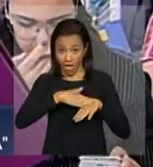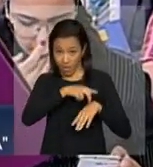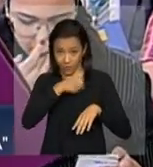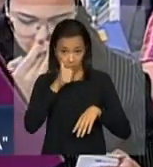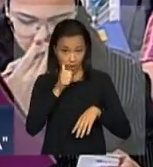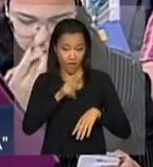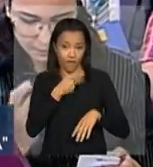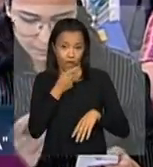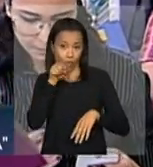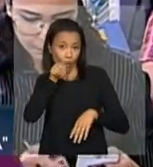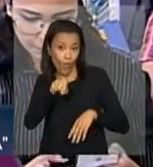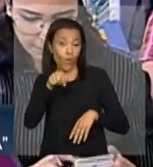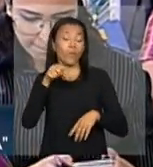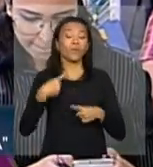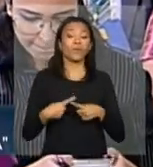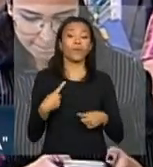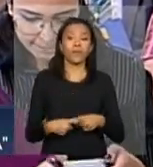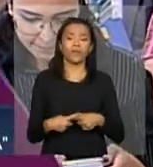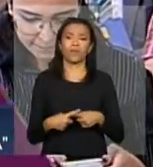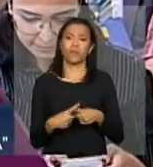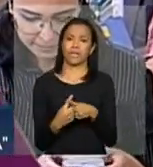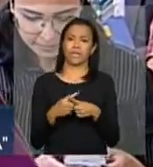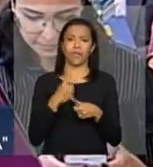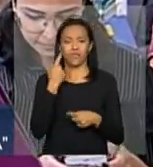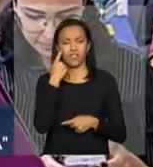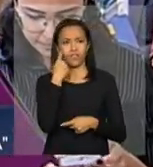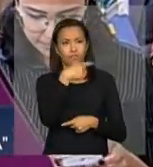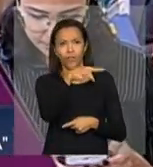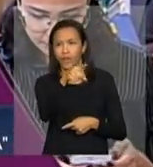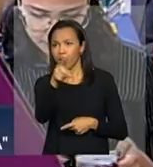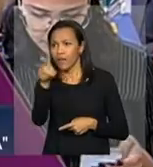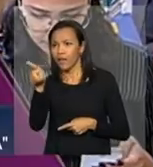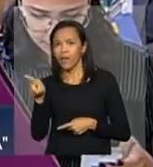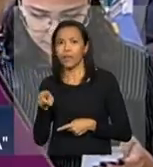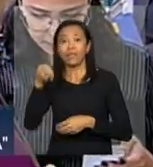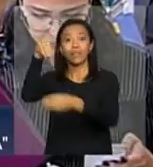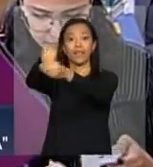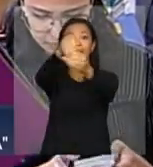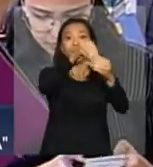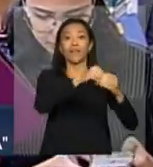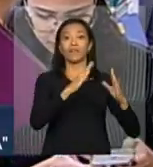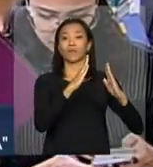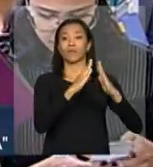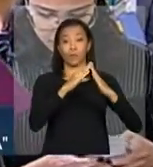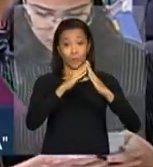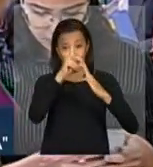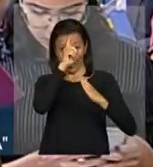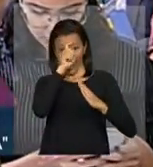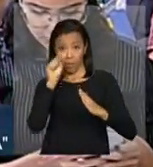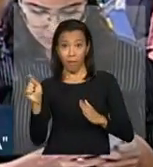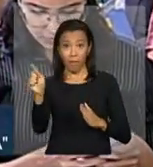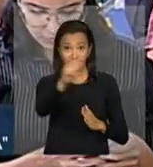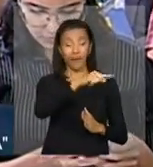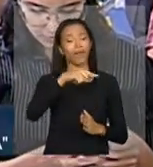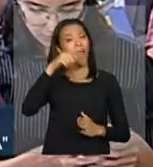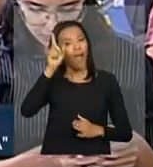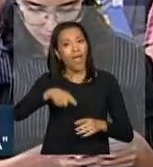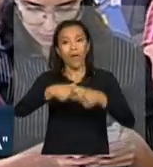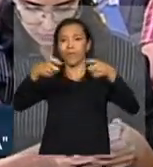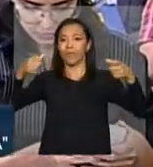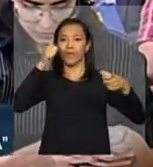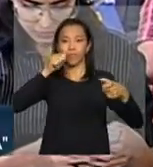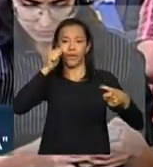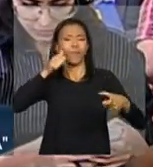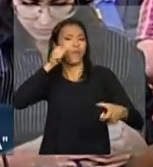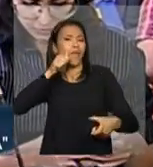aí, porque a paisagem nos centros de saúde é sempre feminina. A mulher é, por excelência, uma cuidadora. A gente está